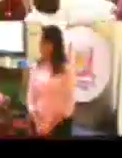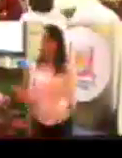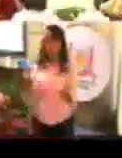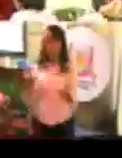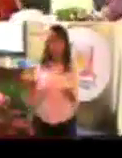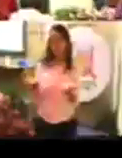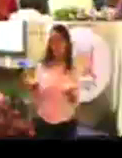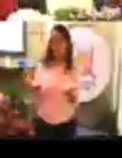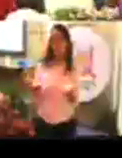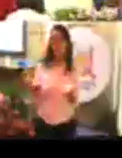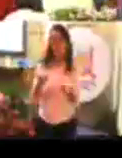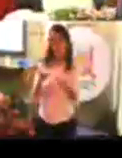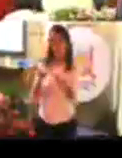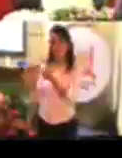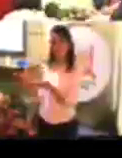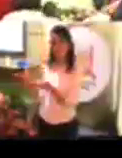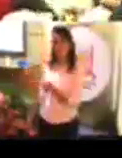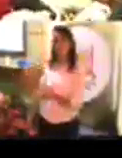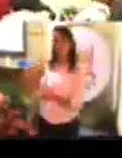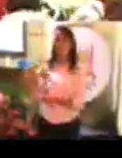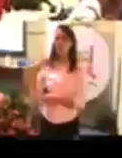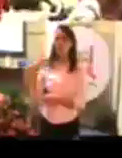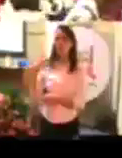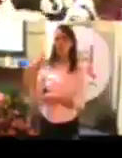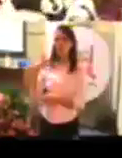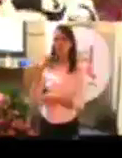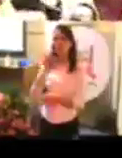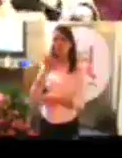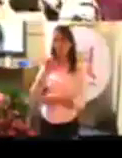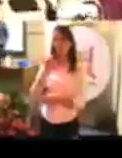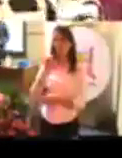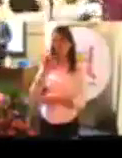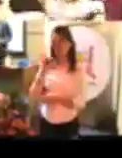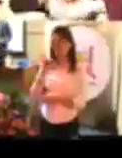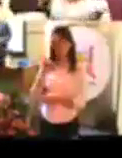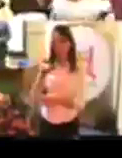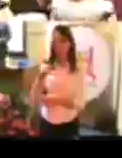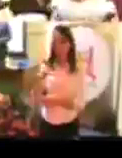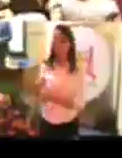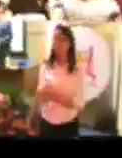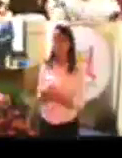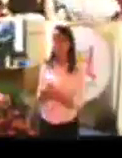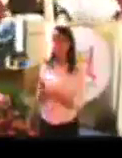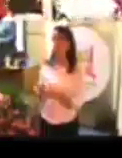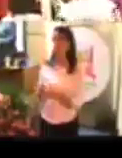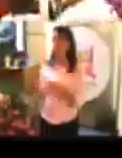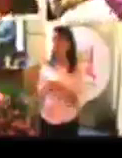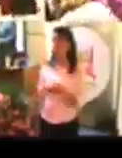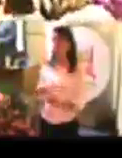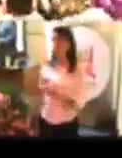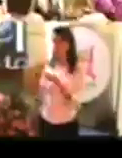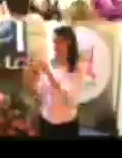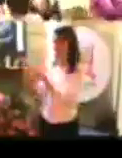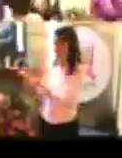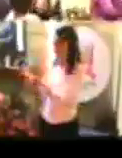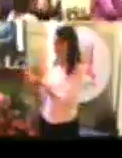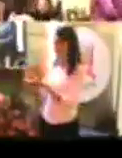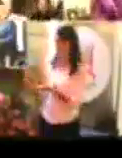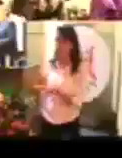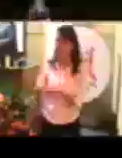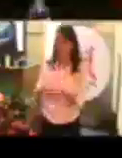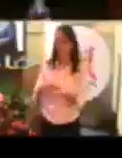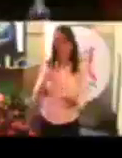Eu vou convidar a presidente da Câmara de Vereadores, vereadora Tati Teixeira, que fará a entrega de um livro